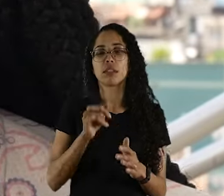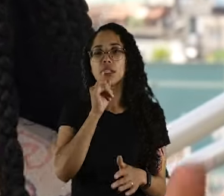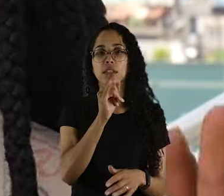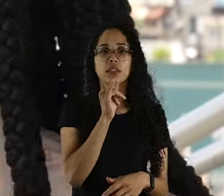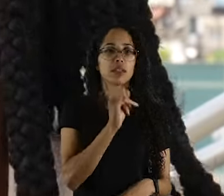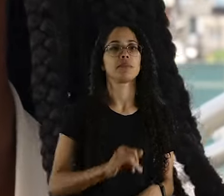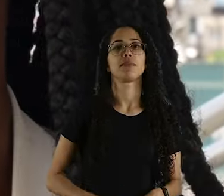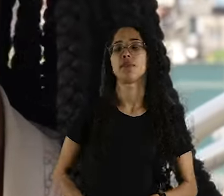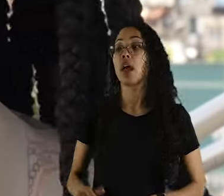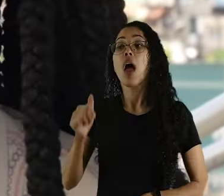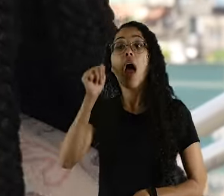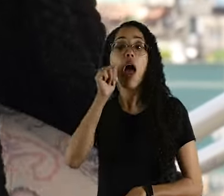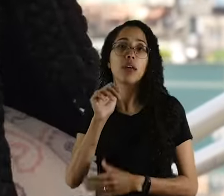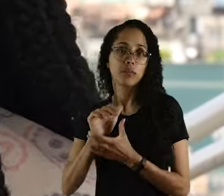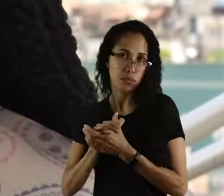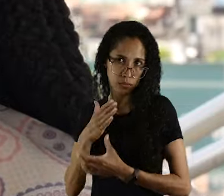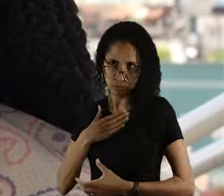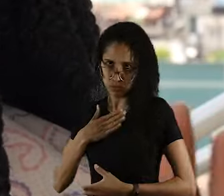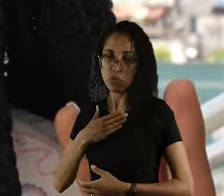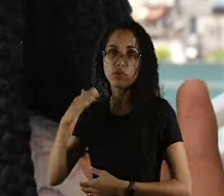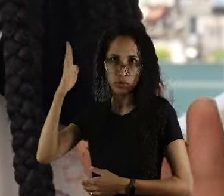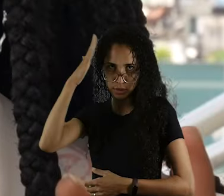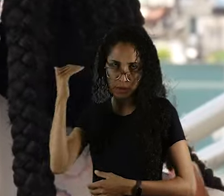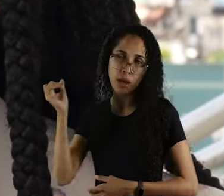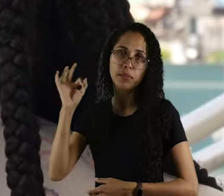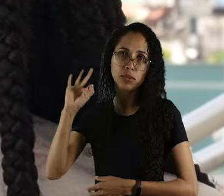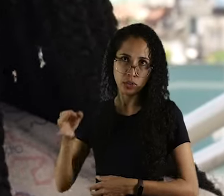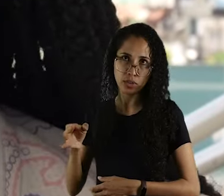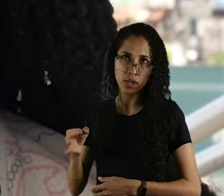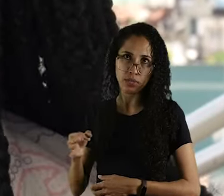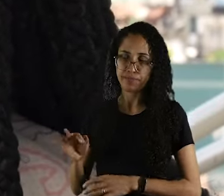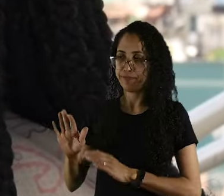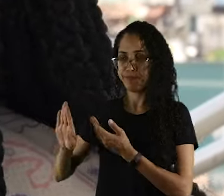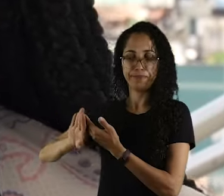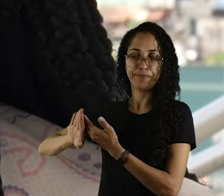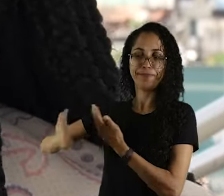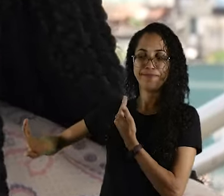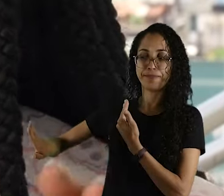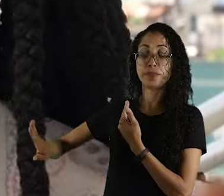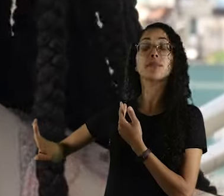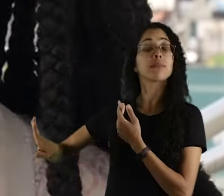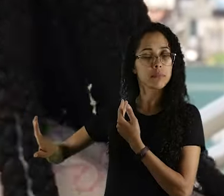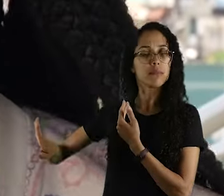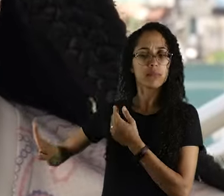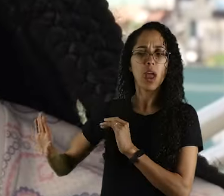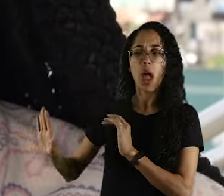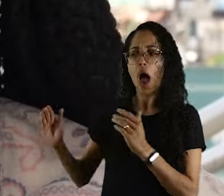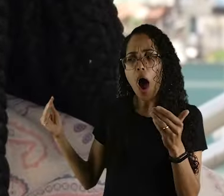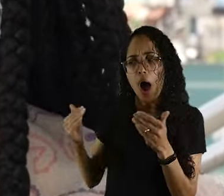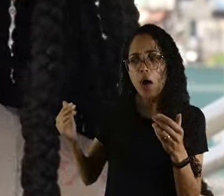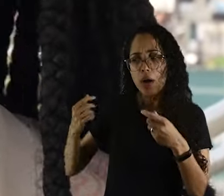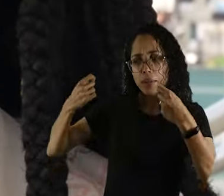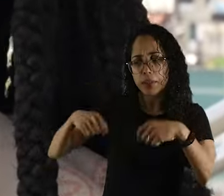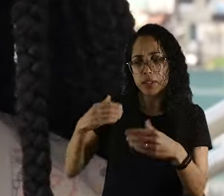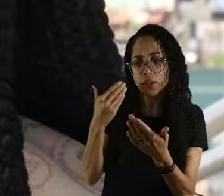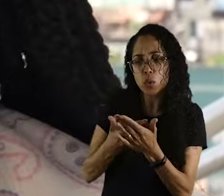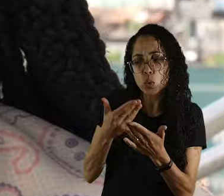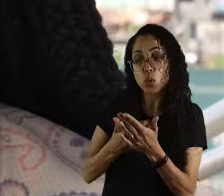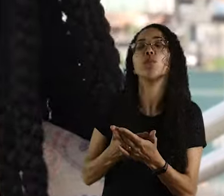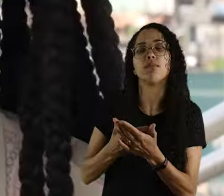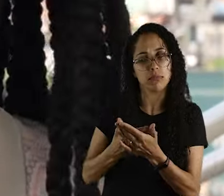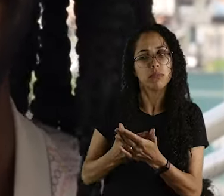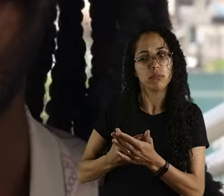canto, a minha esposa sabe, a gente não se conhece. Esse tempo a gente não se conhece, eu não vou organizar nada em